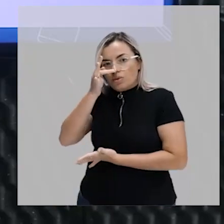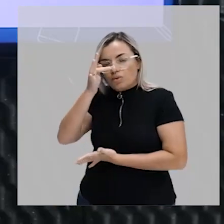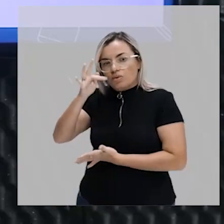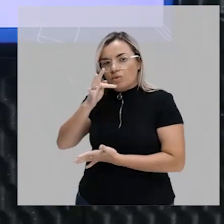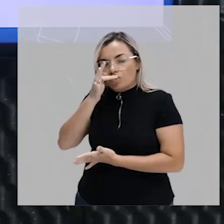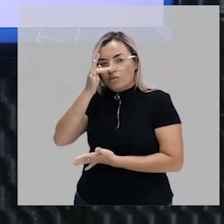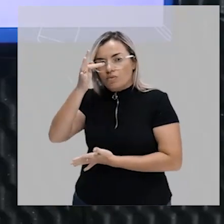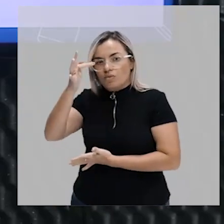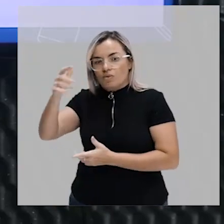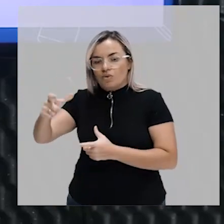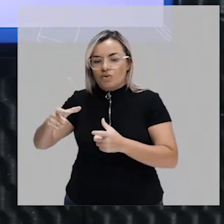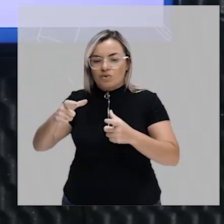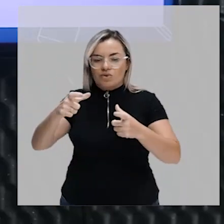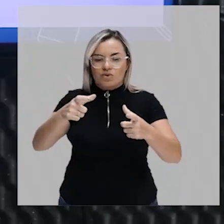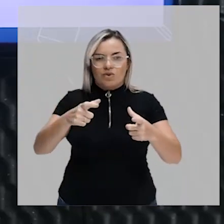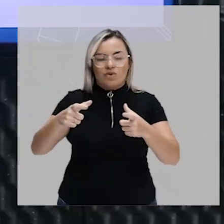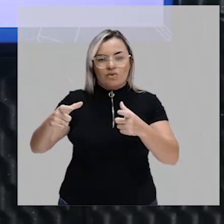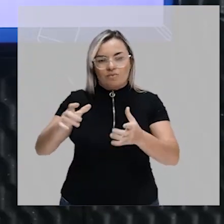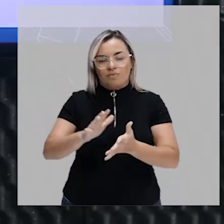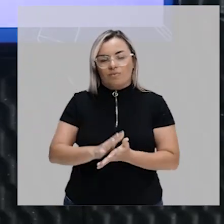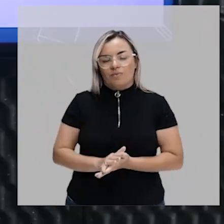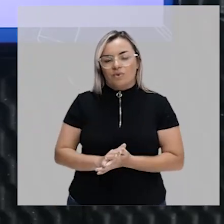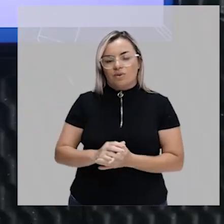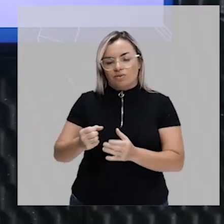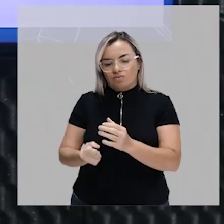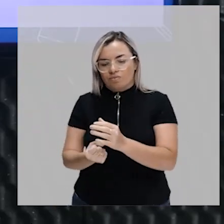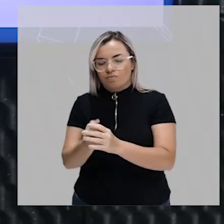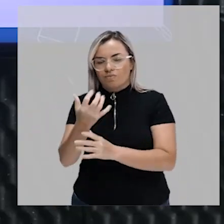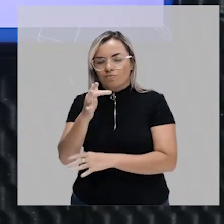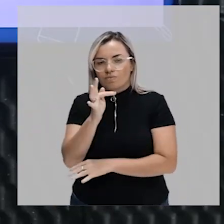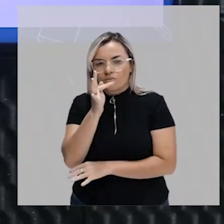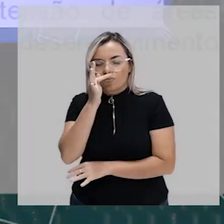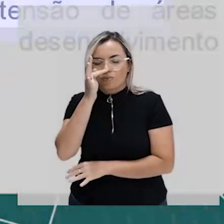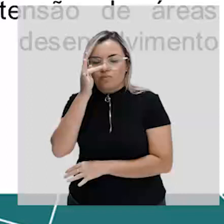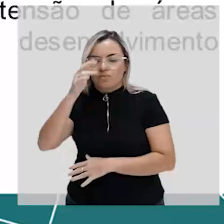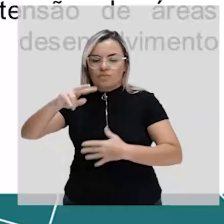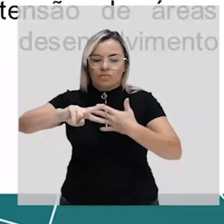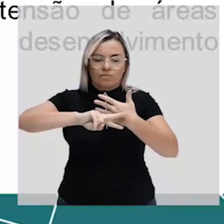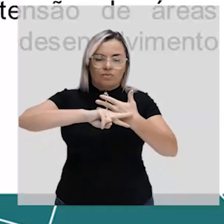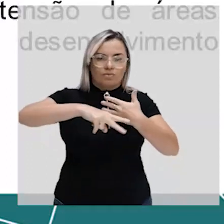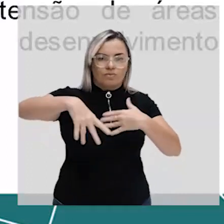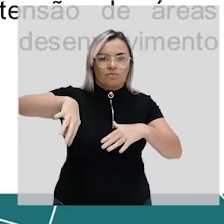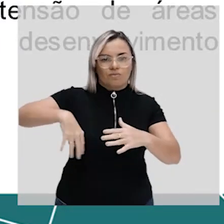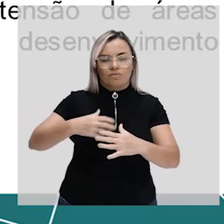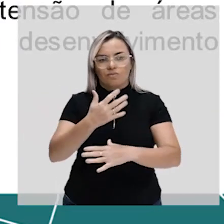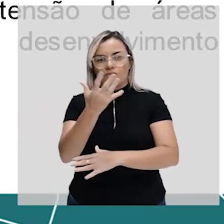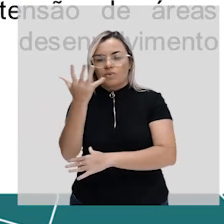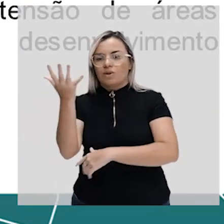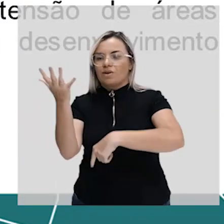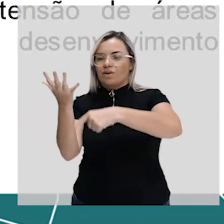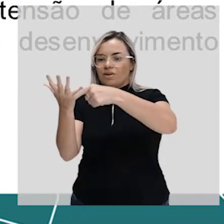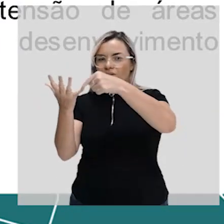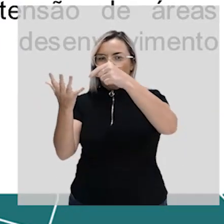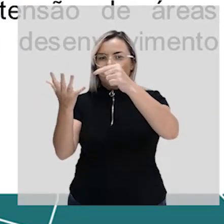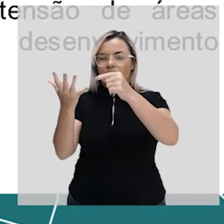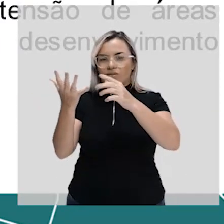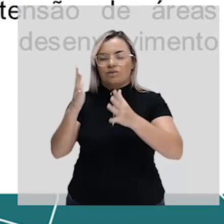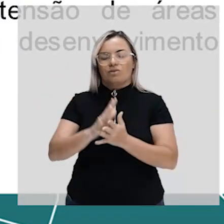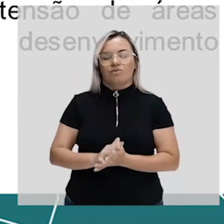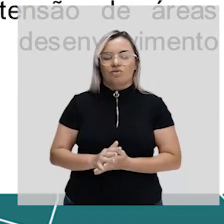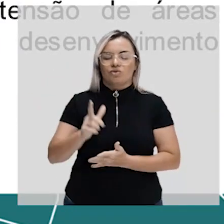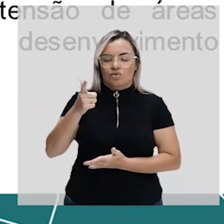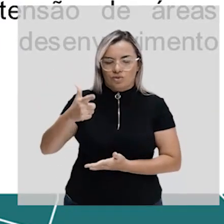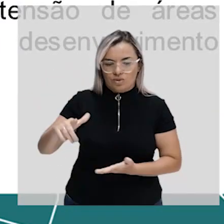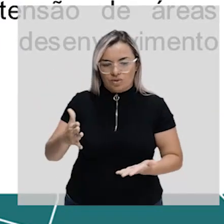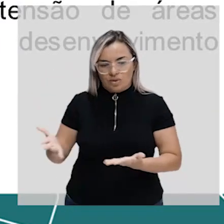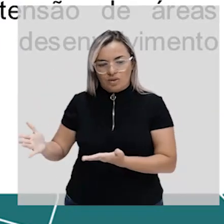aumentar e nós vamos ter a reprodução, né, as flores surgindo e, consequentemente, as folhas crescendo novamente. Então, essa alternativa ela